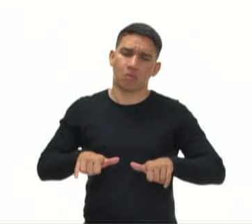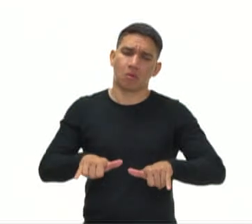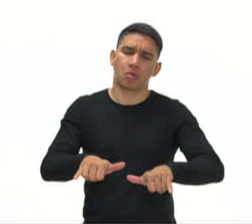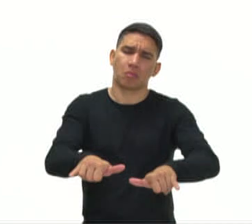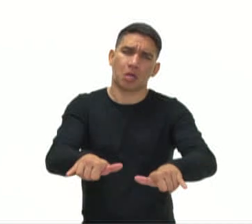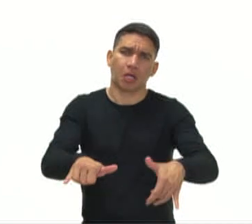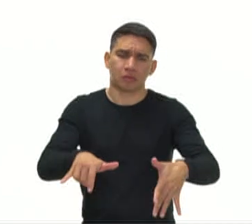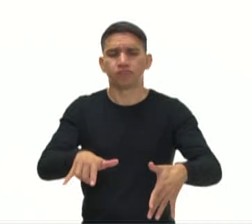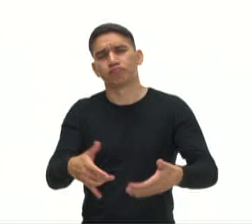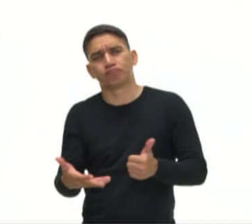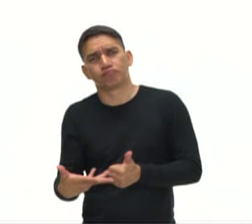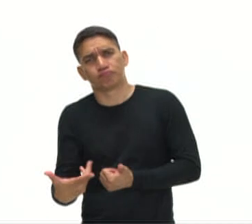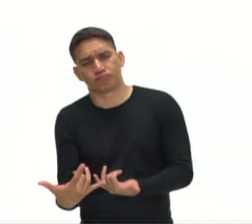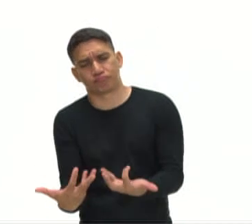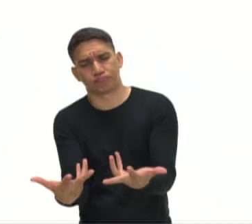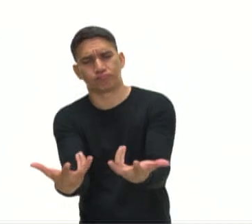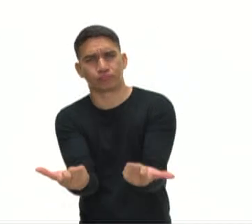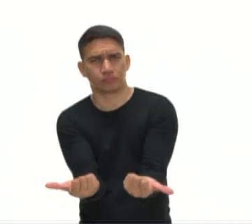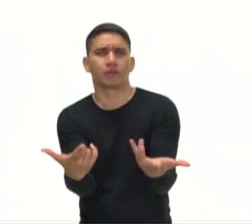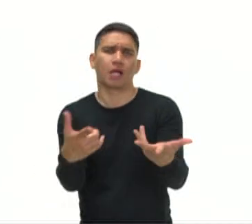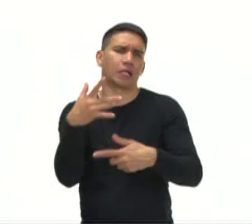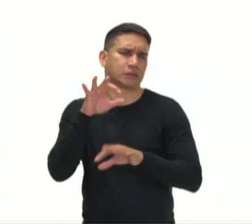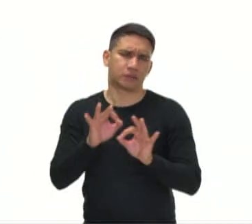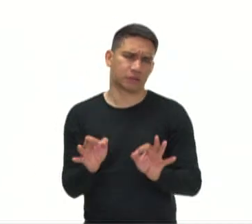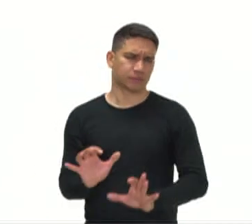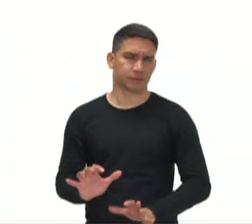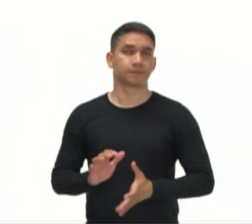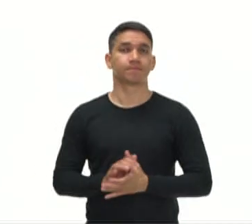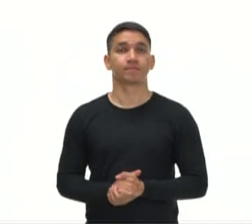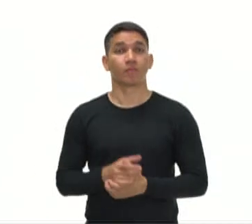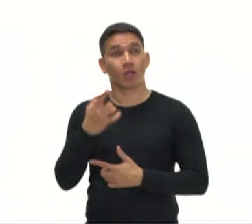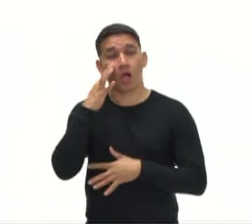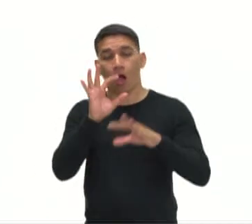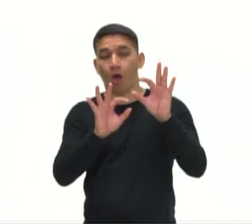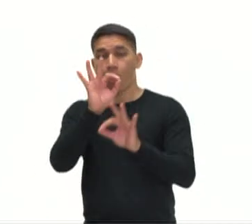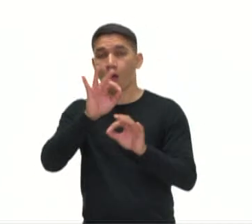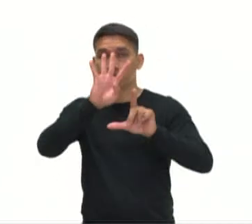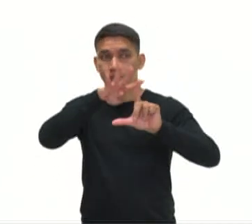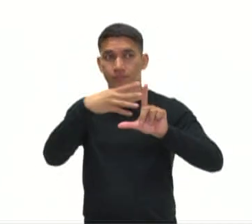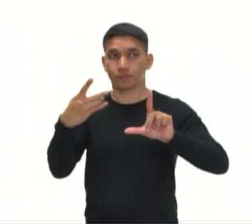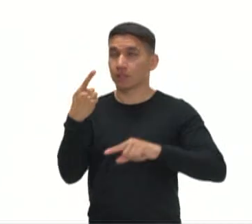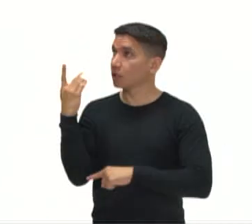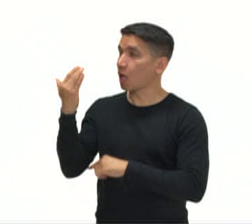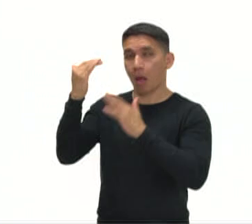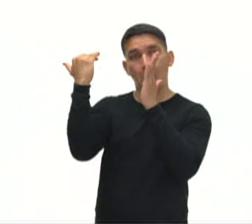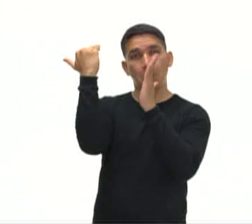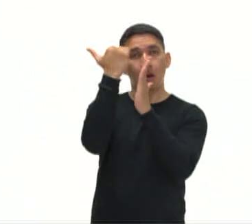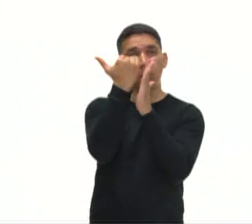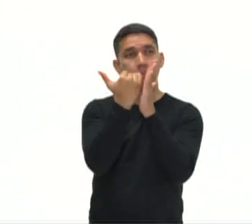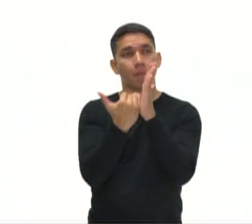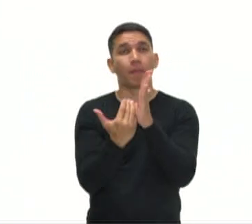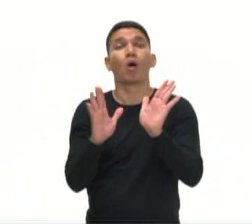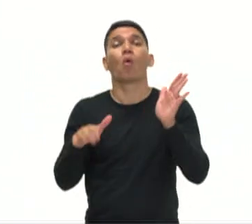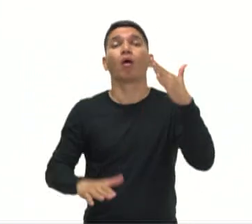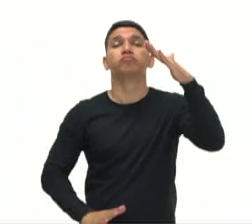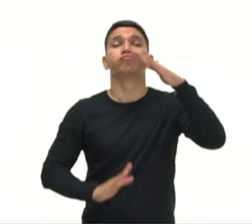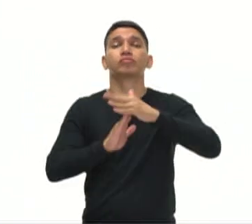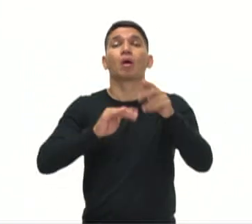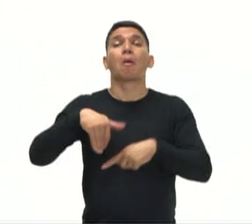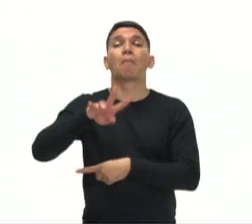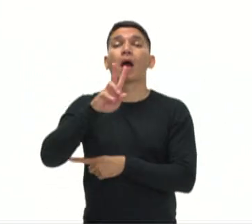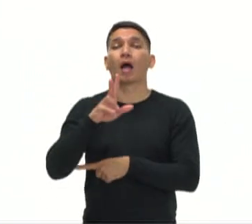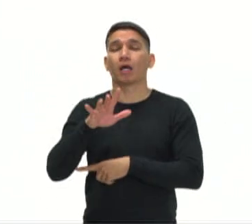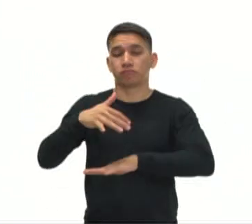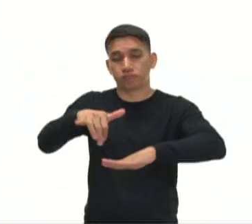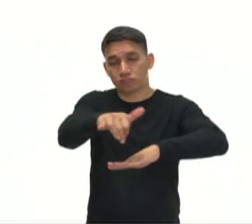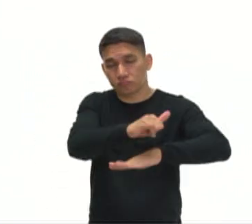Simples assim, tá? Agora, olha só. Organiza os aparelhos da tabela em ordem crescente de resistência elétrica,